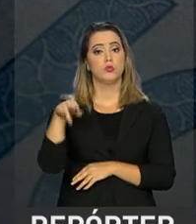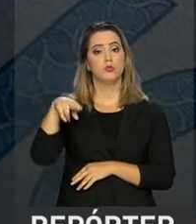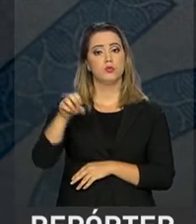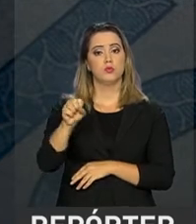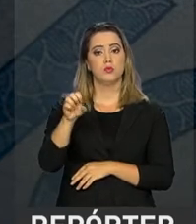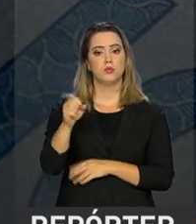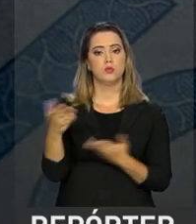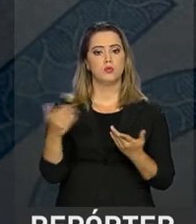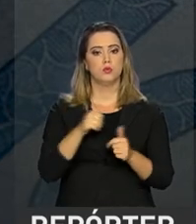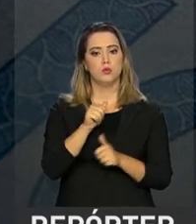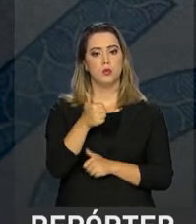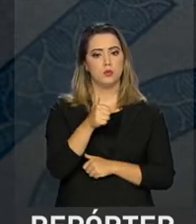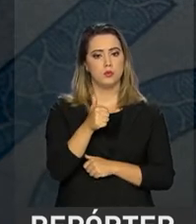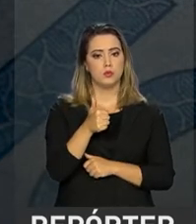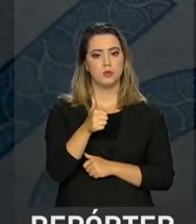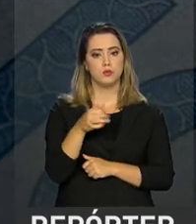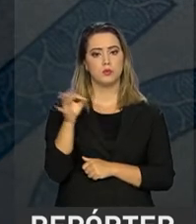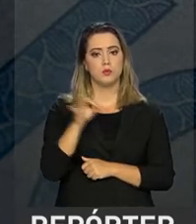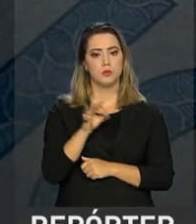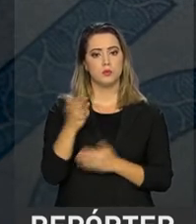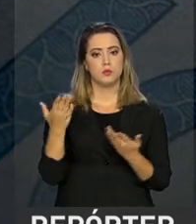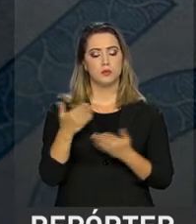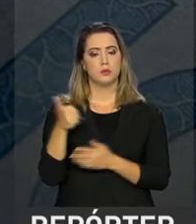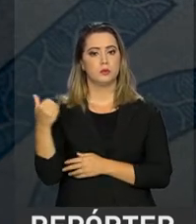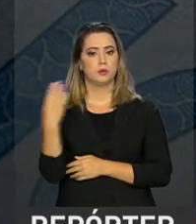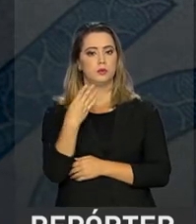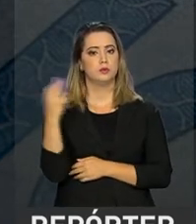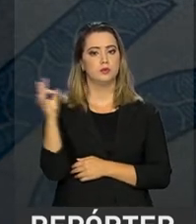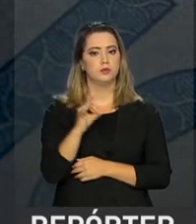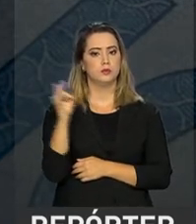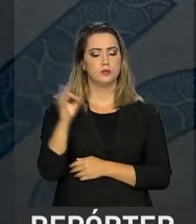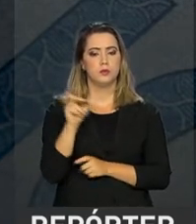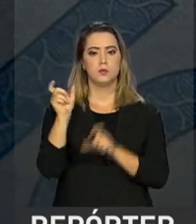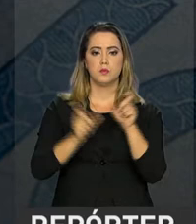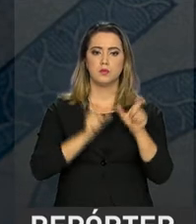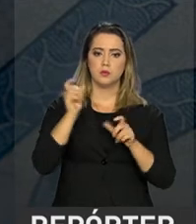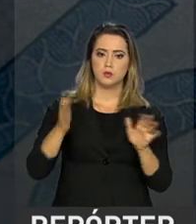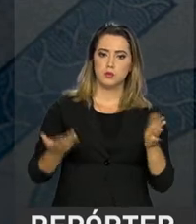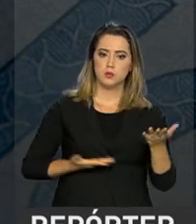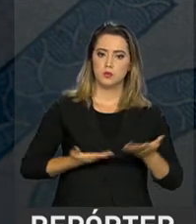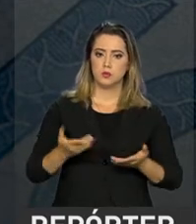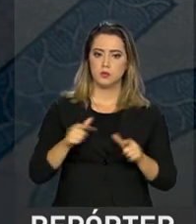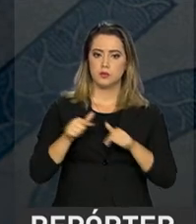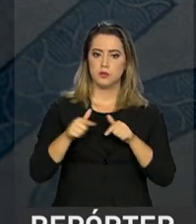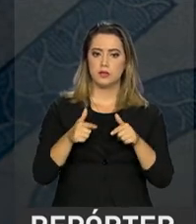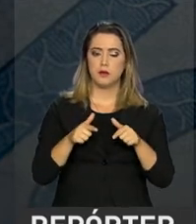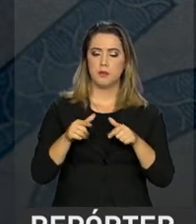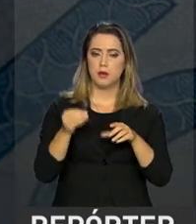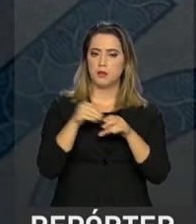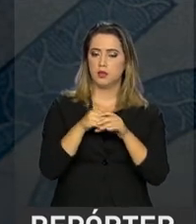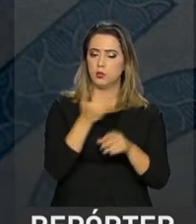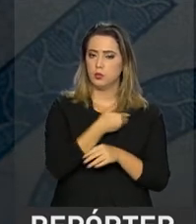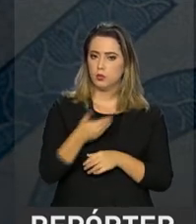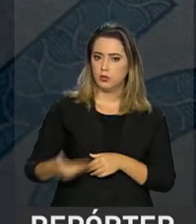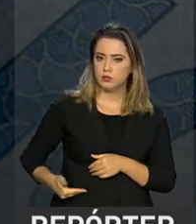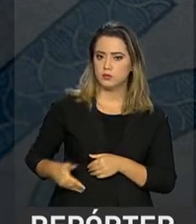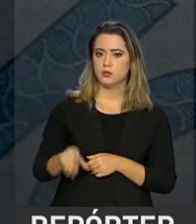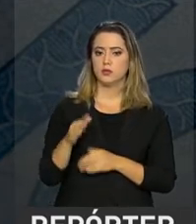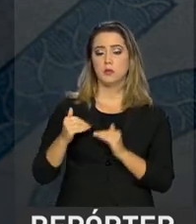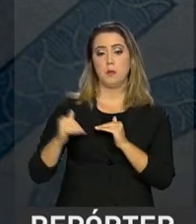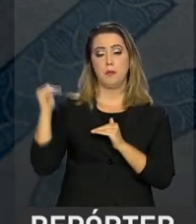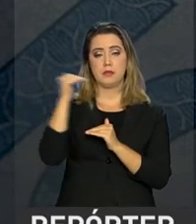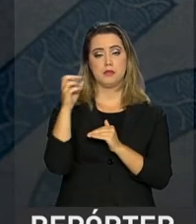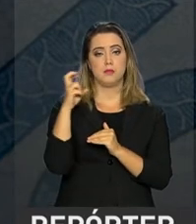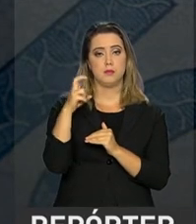atuais 11% para 14% para servidores públicos que recebem mais do que cinco mil reais por mês